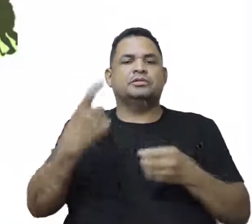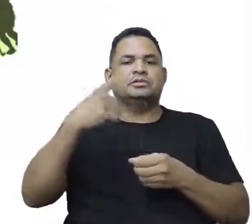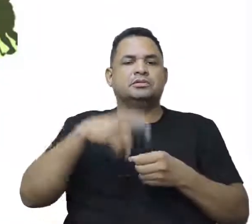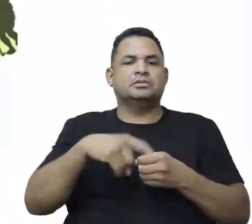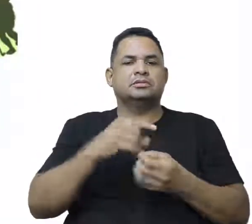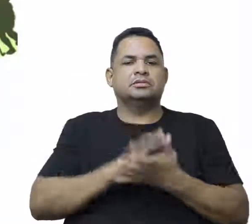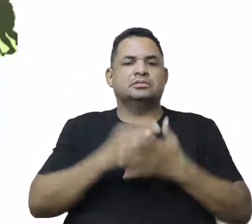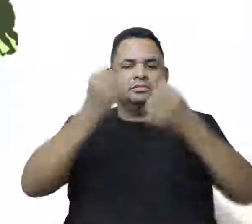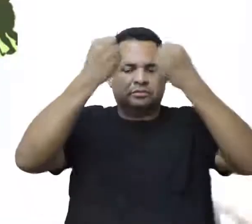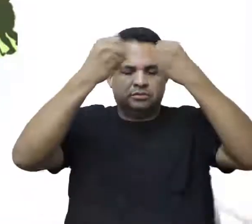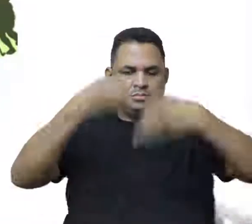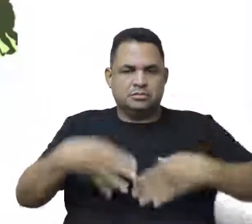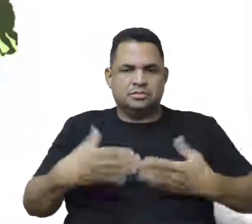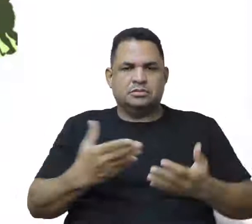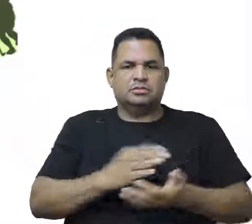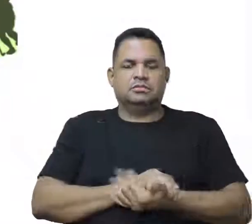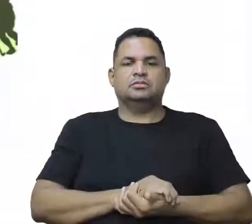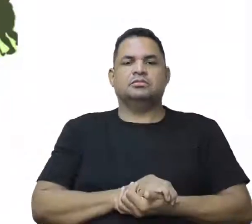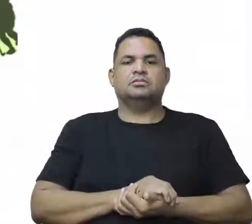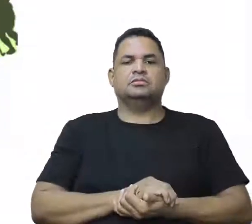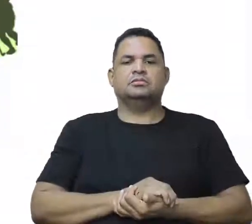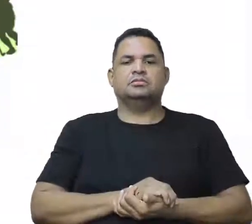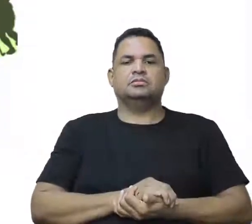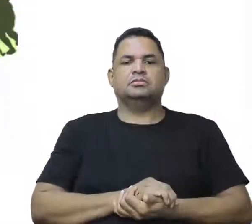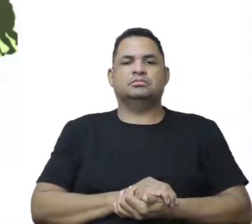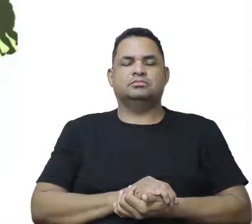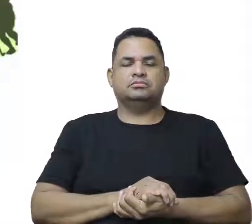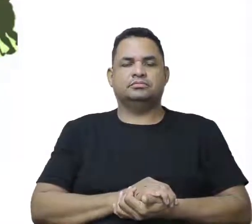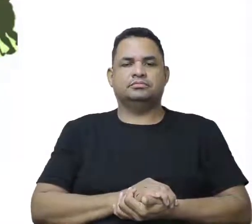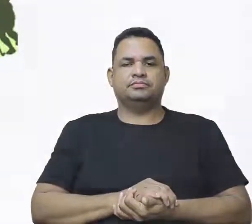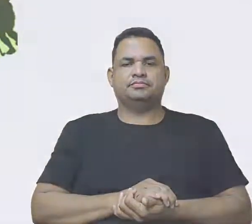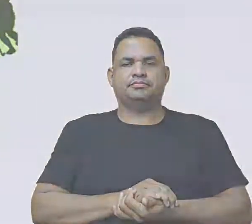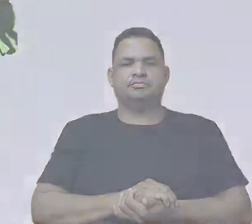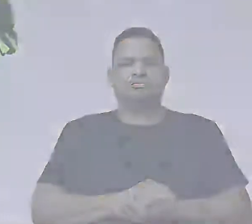volta explicando um pouquinho mais sobre isso. Fica comigo aí.